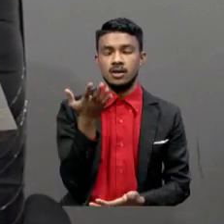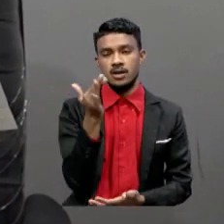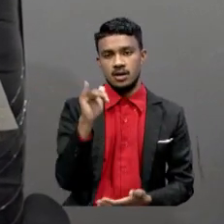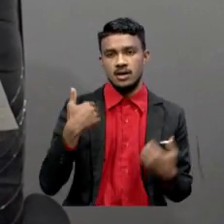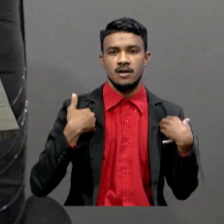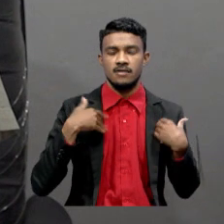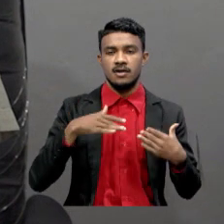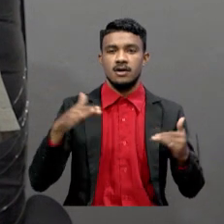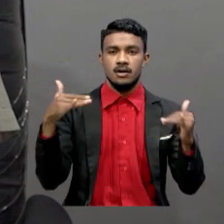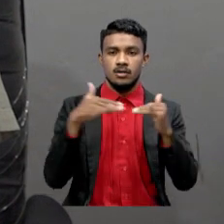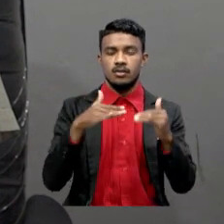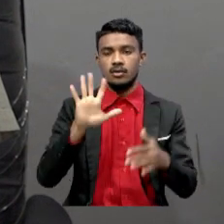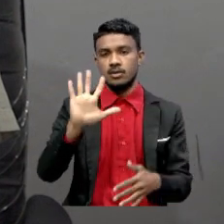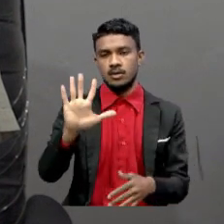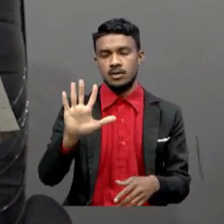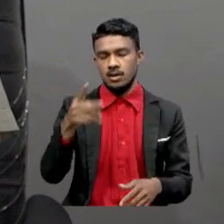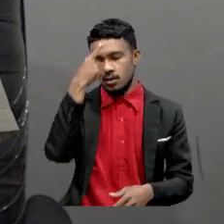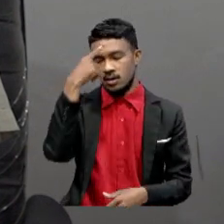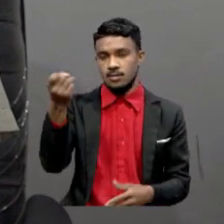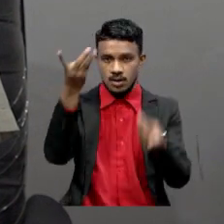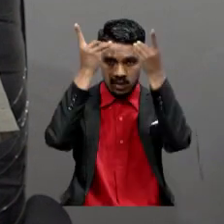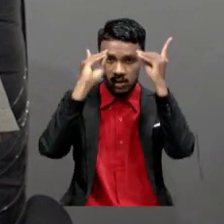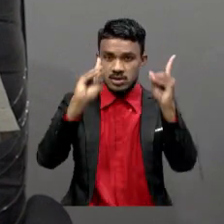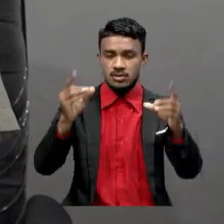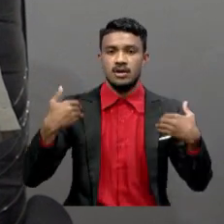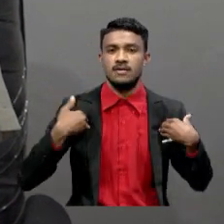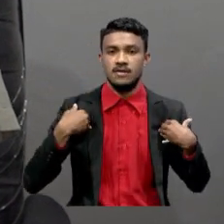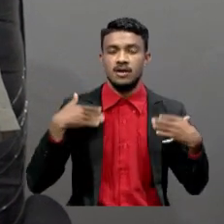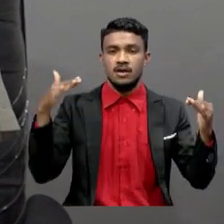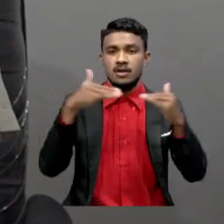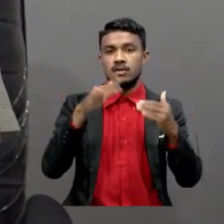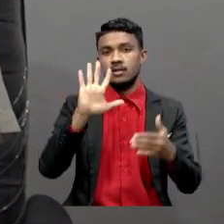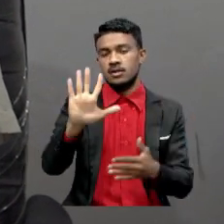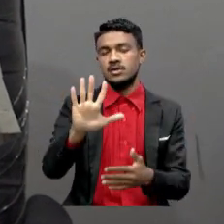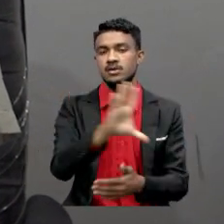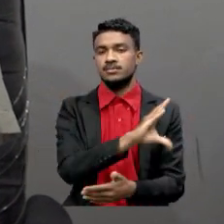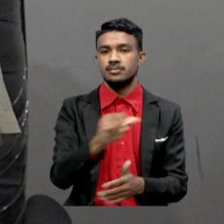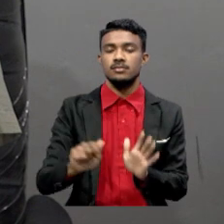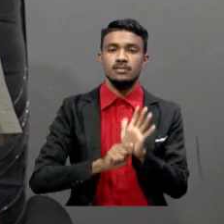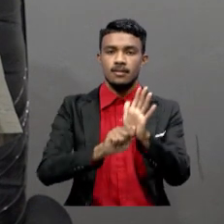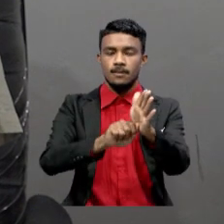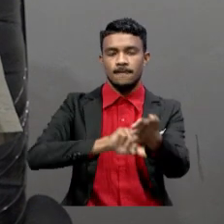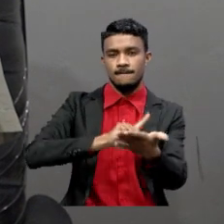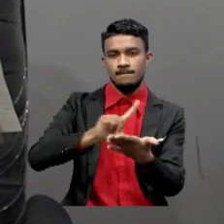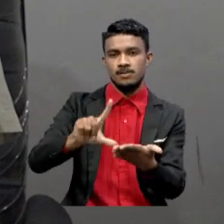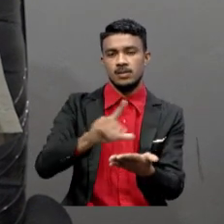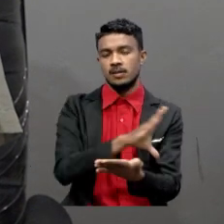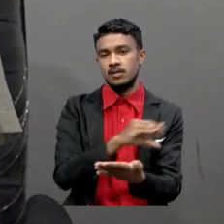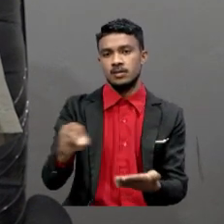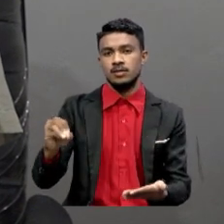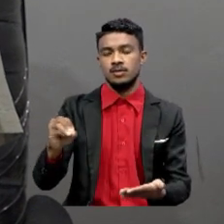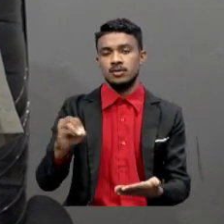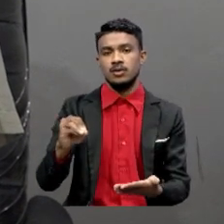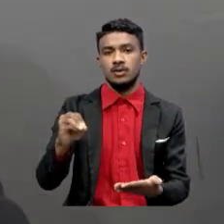congresso. Tamba decisão ne, o sida se moço iha quinto congresso, apresentação lista candidato e